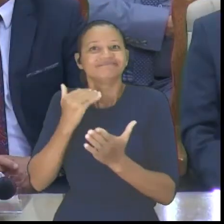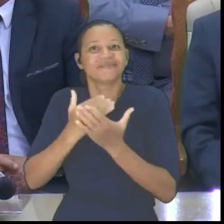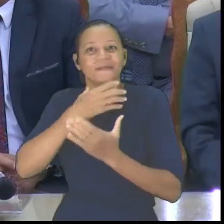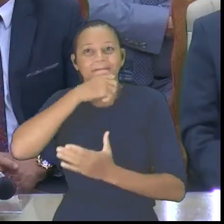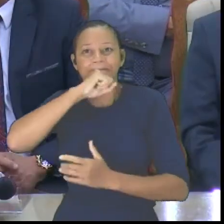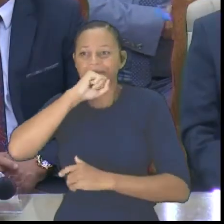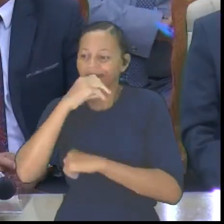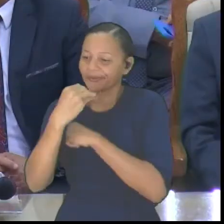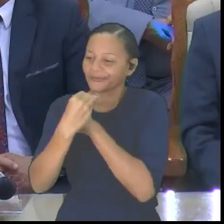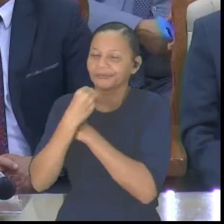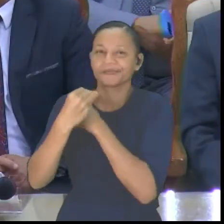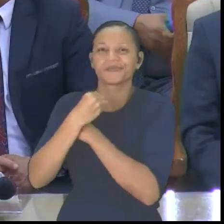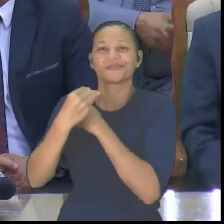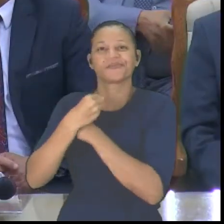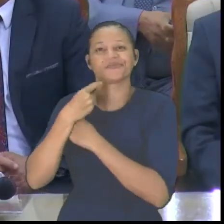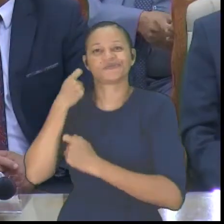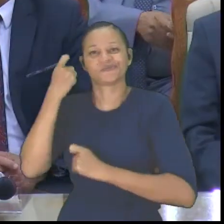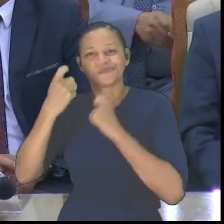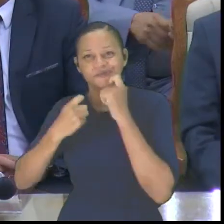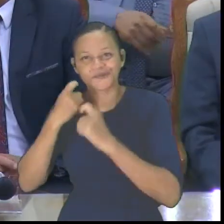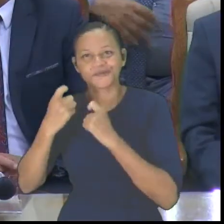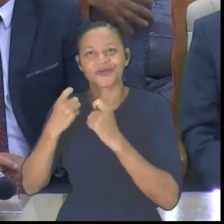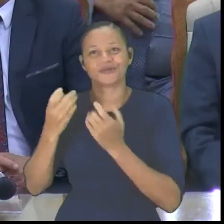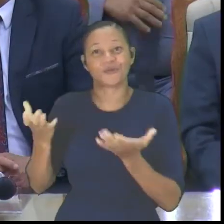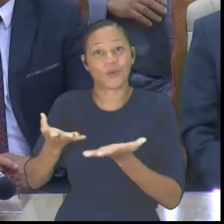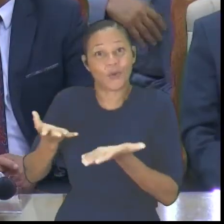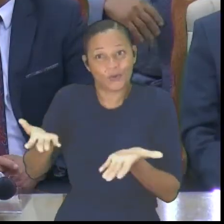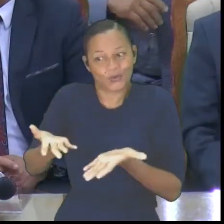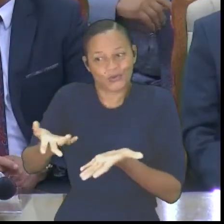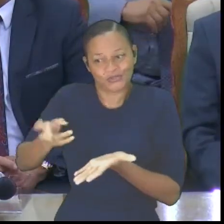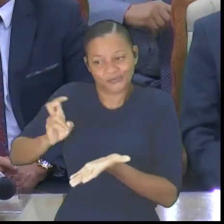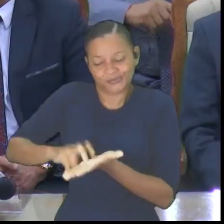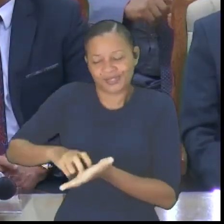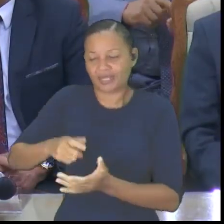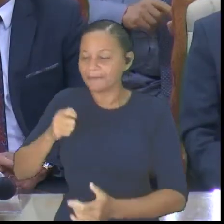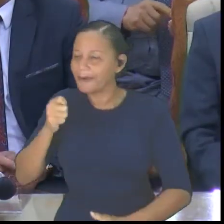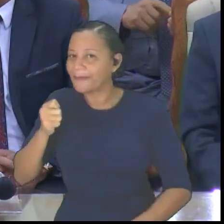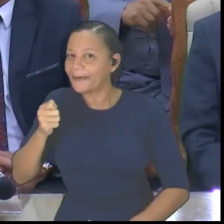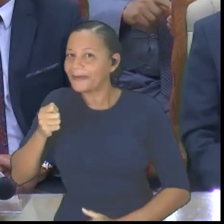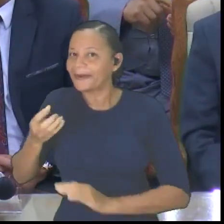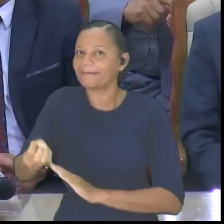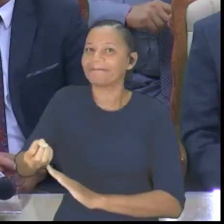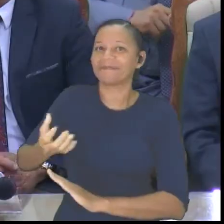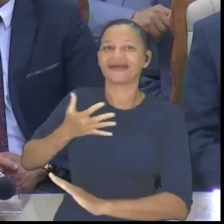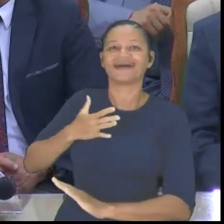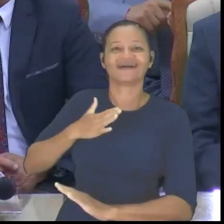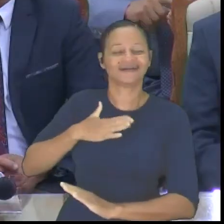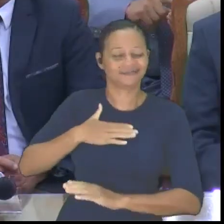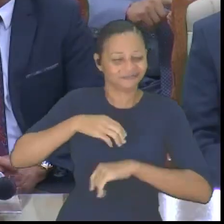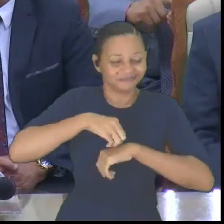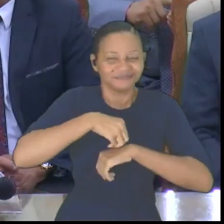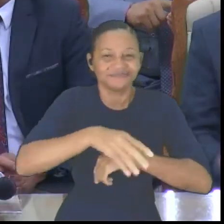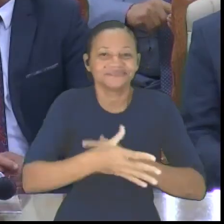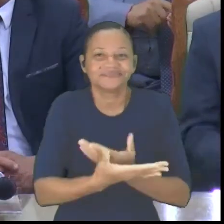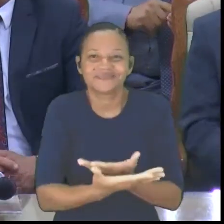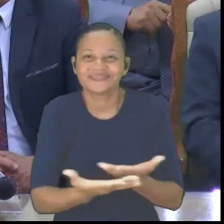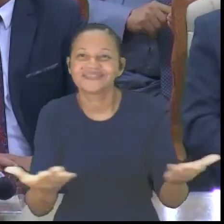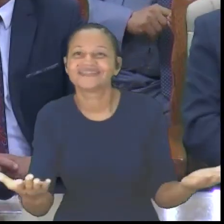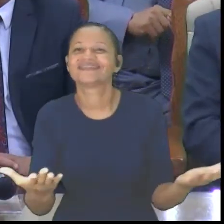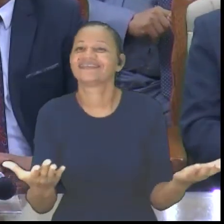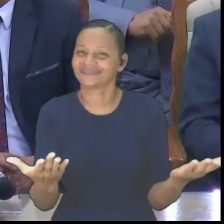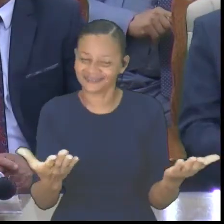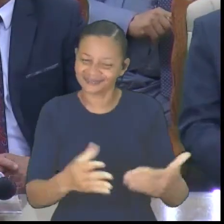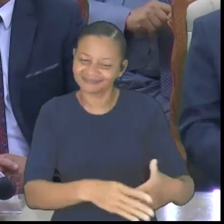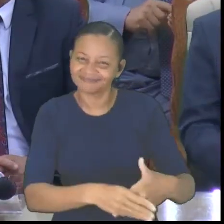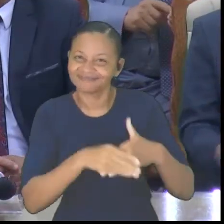comigo. Hoje mesmo ele me mandou um áudio e felicita a igreja, ao